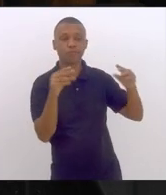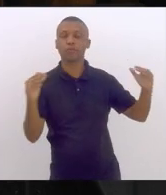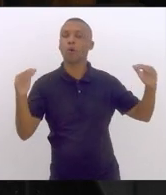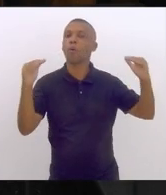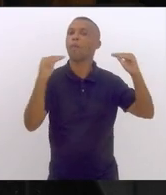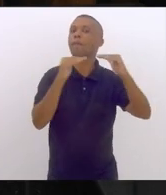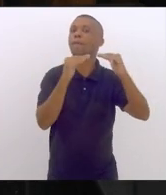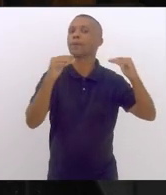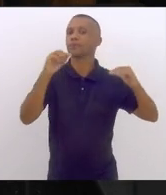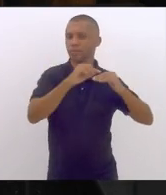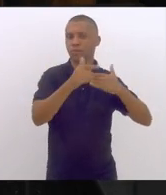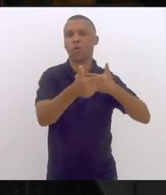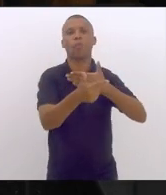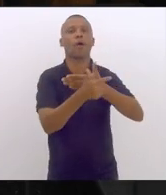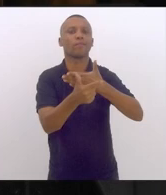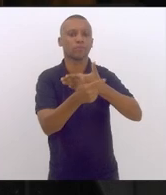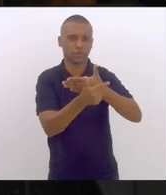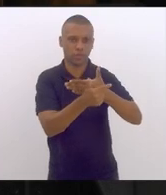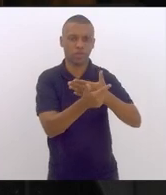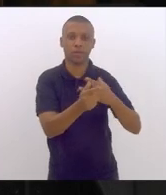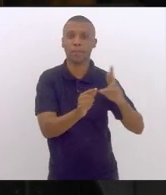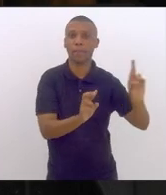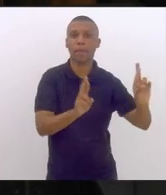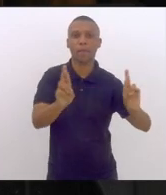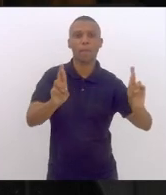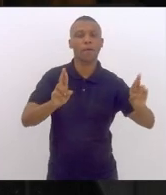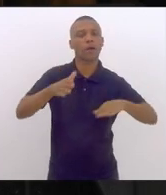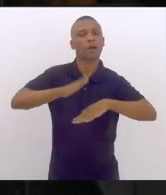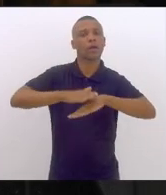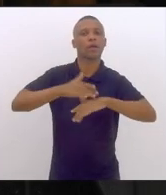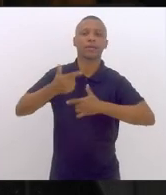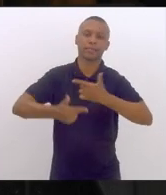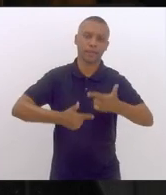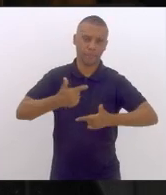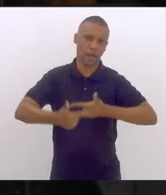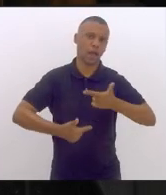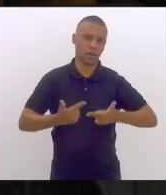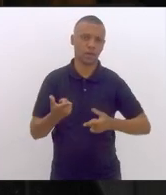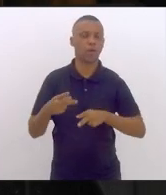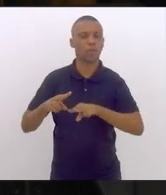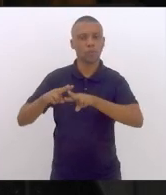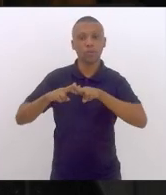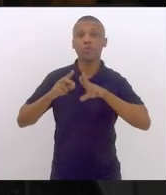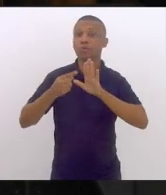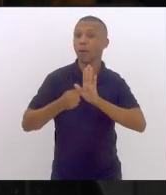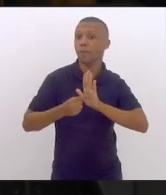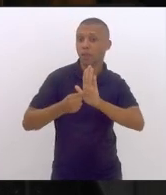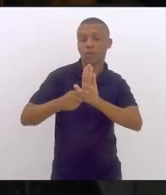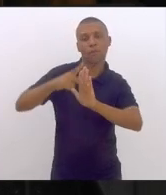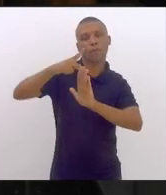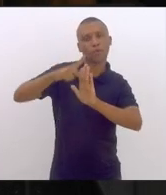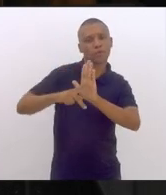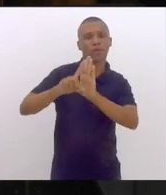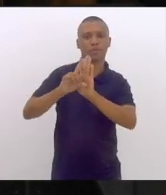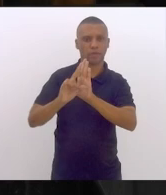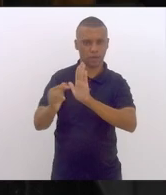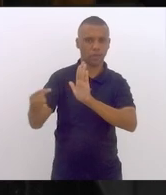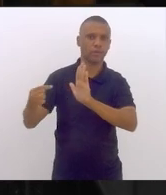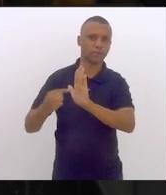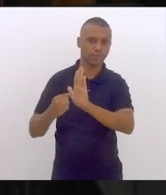com a função que desempenho por isso apresentei o presente projeto